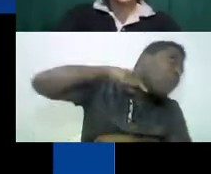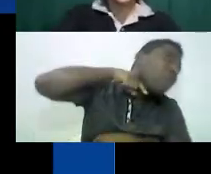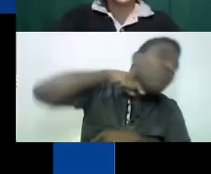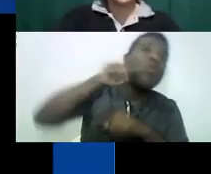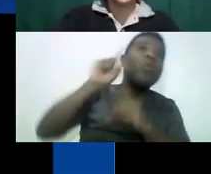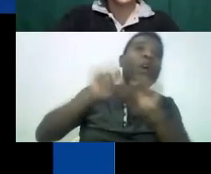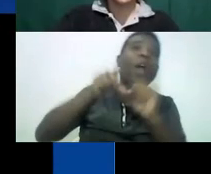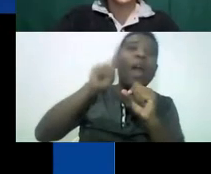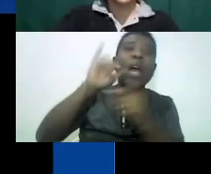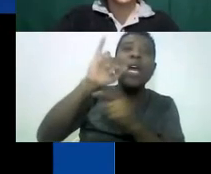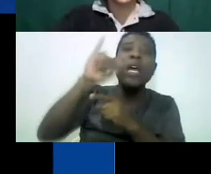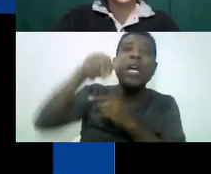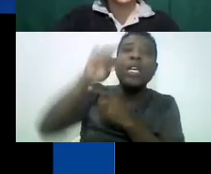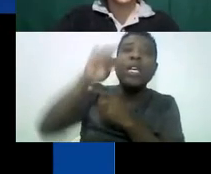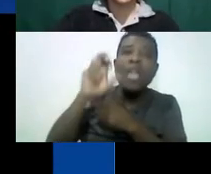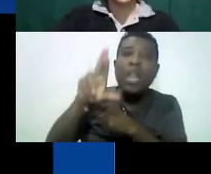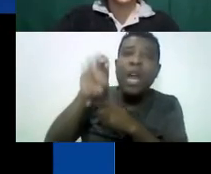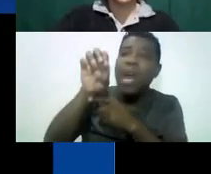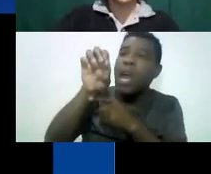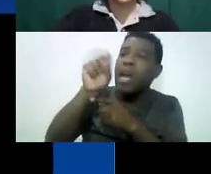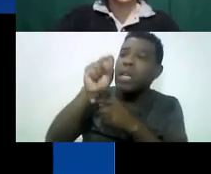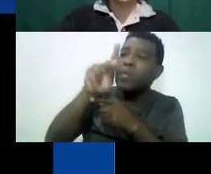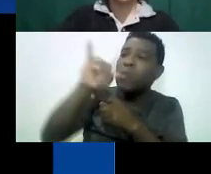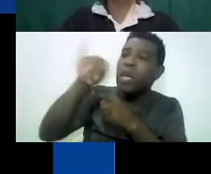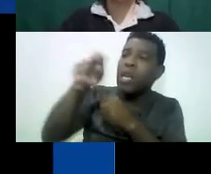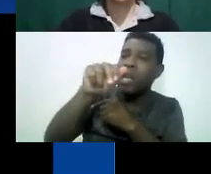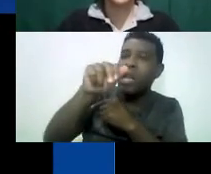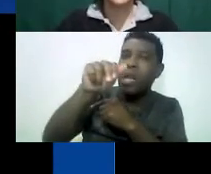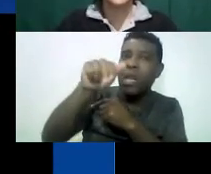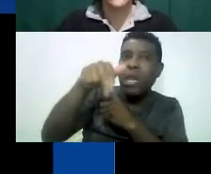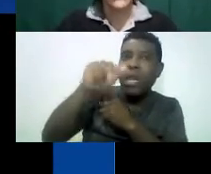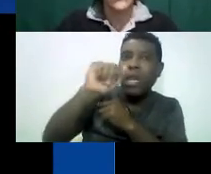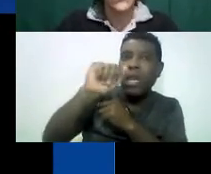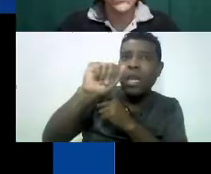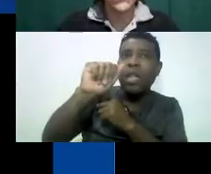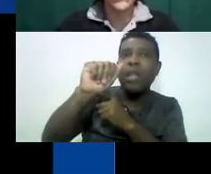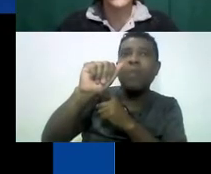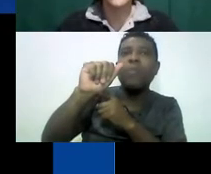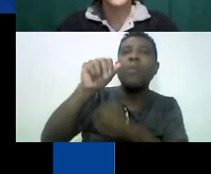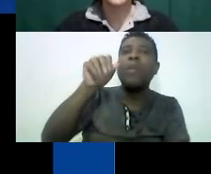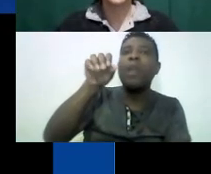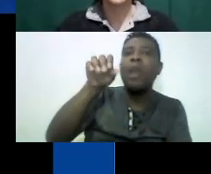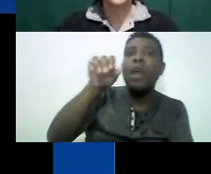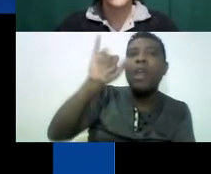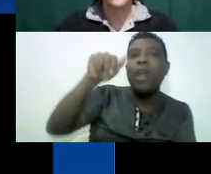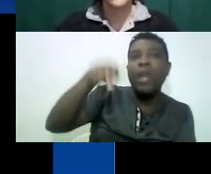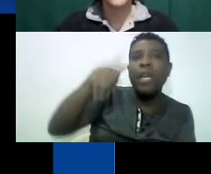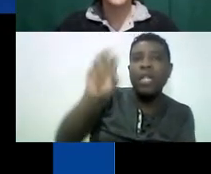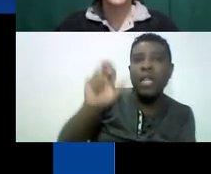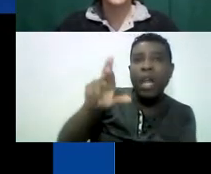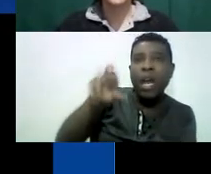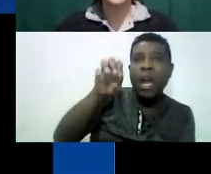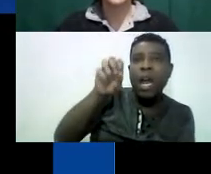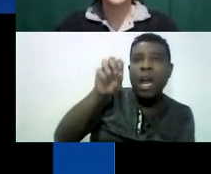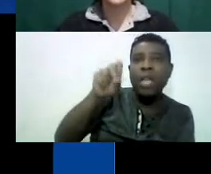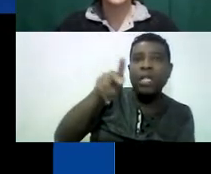eles ficam entre os processos espinhosos, e os intertransversais, que ficam entre os processos transversos. São